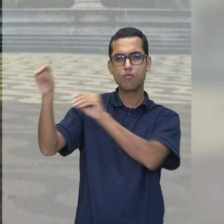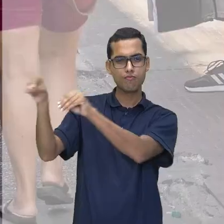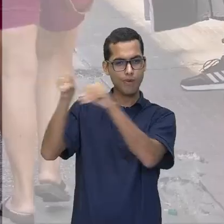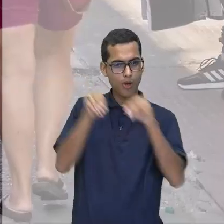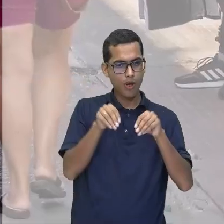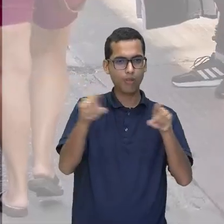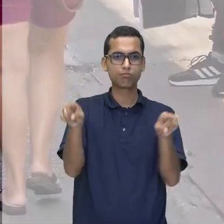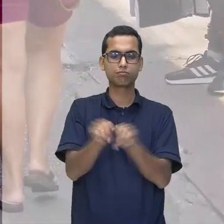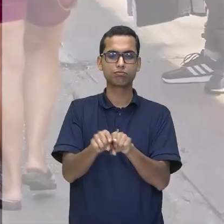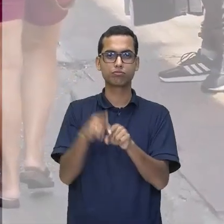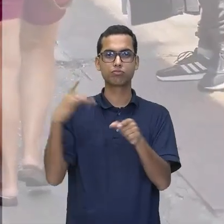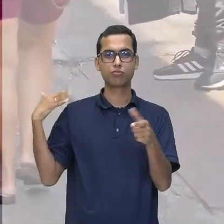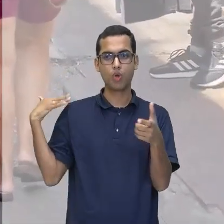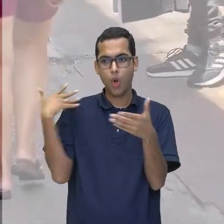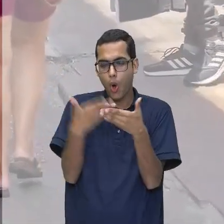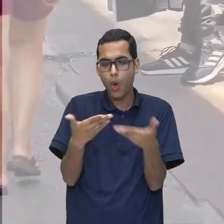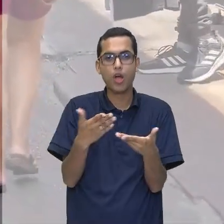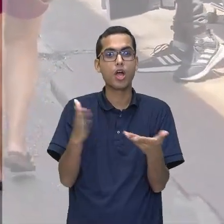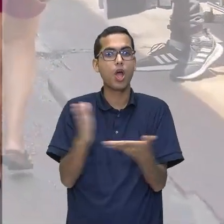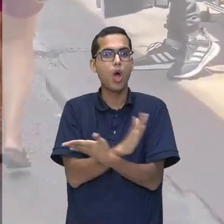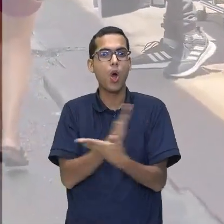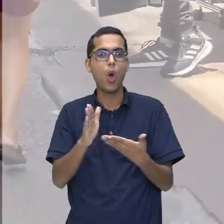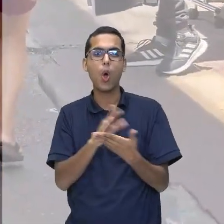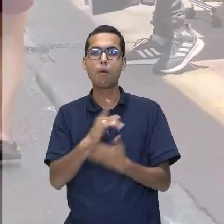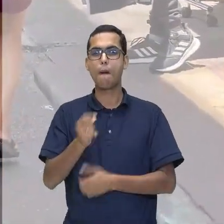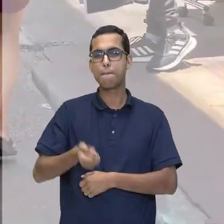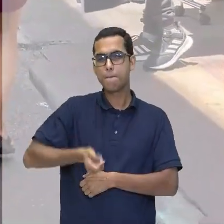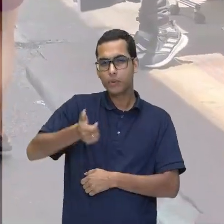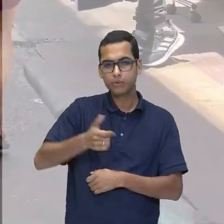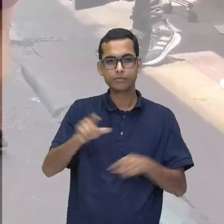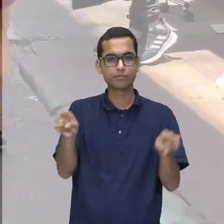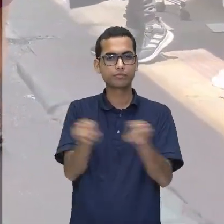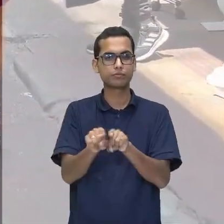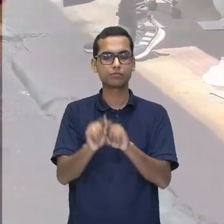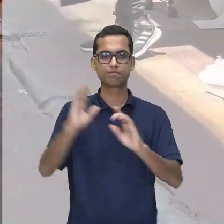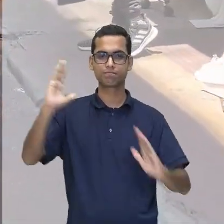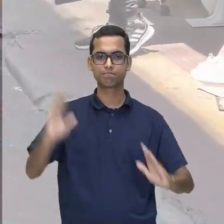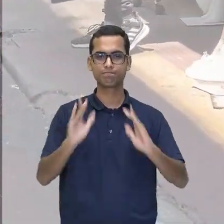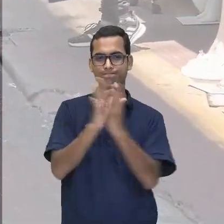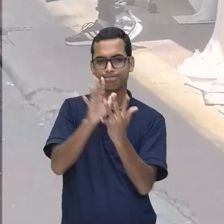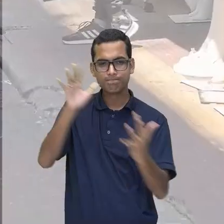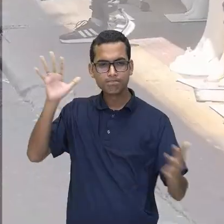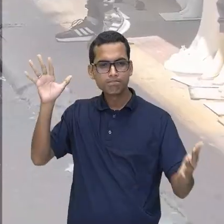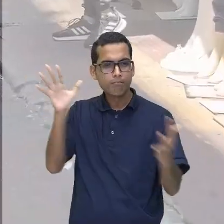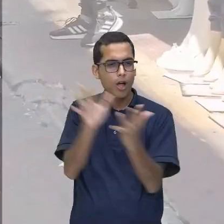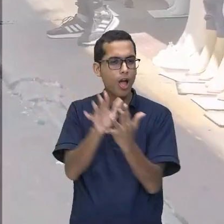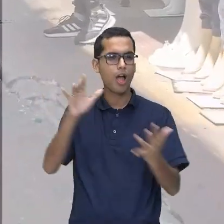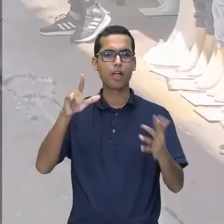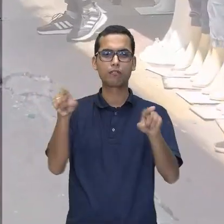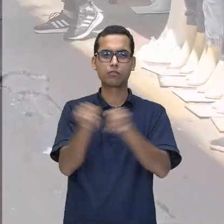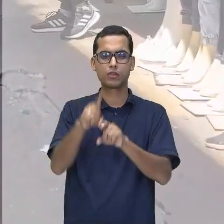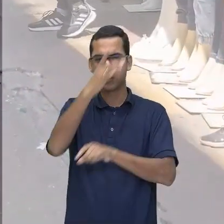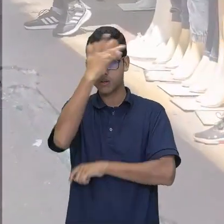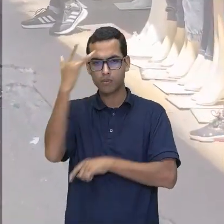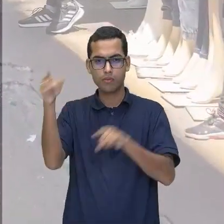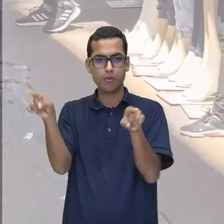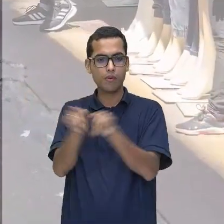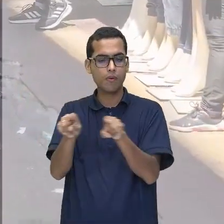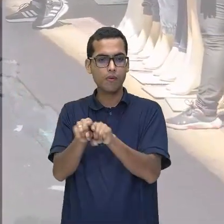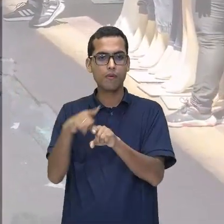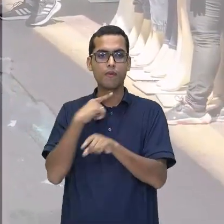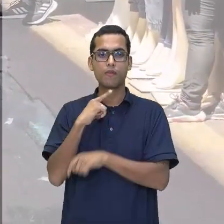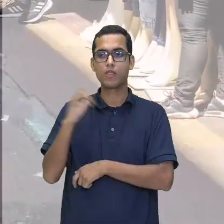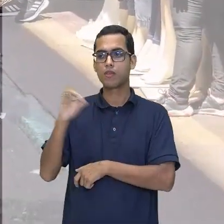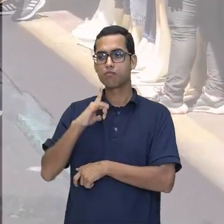restou. Depois desse período de glória, muitos me disseram adeus. Quem era daqui fincou sua